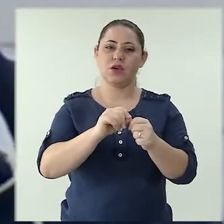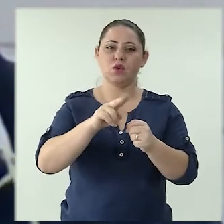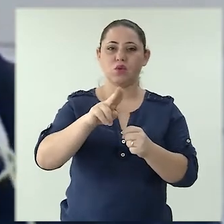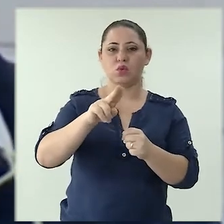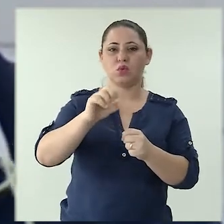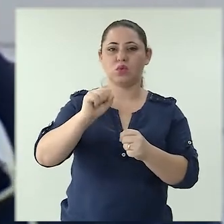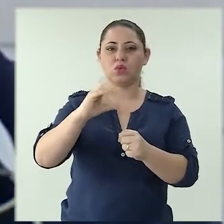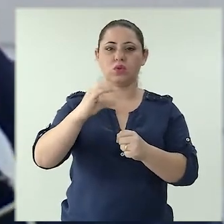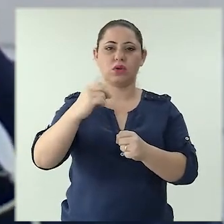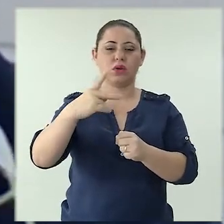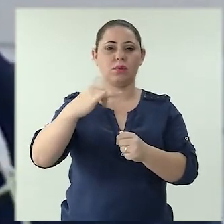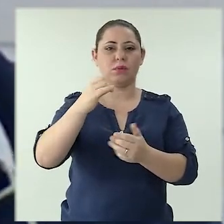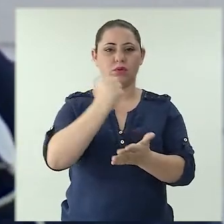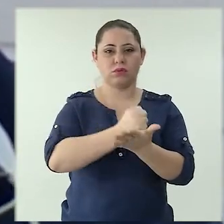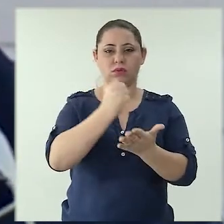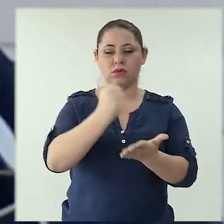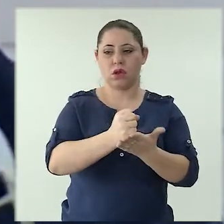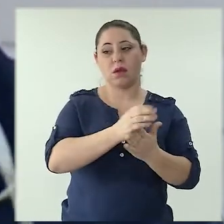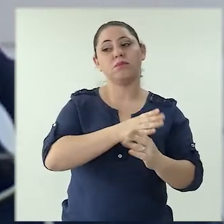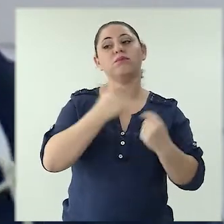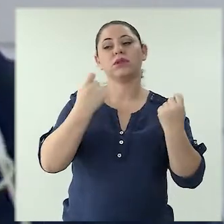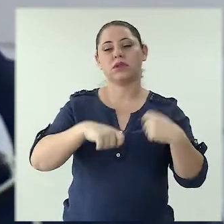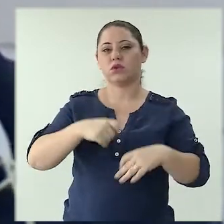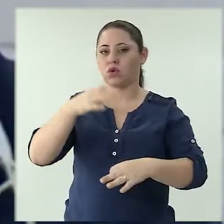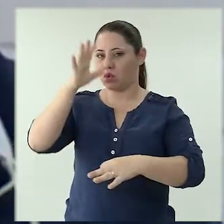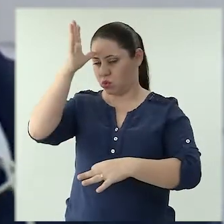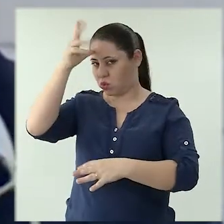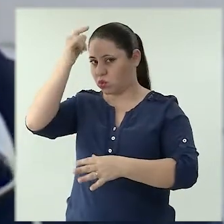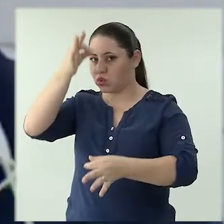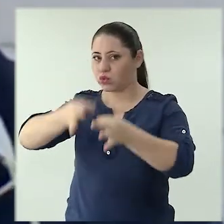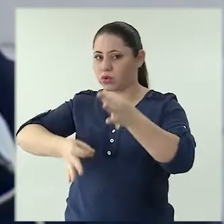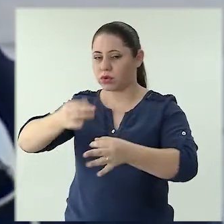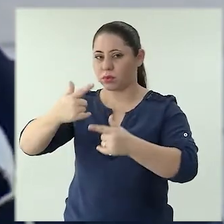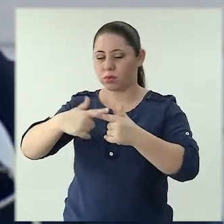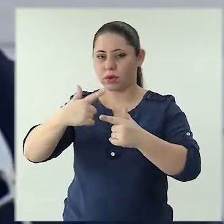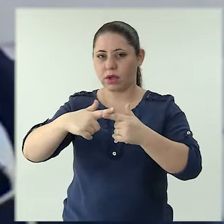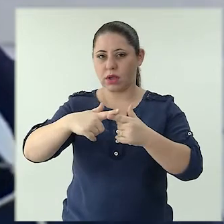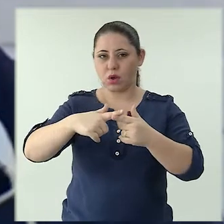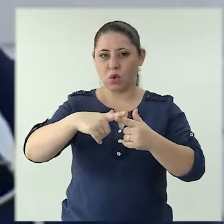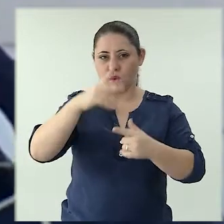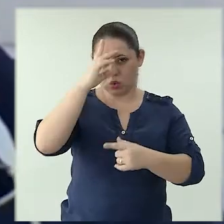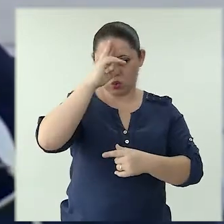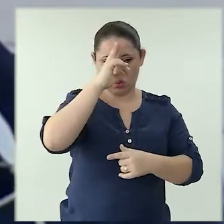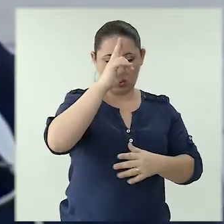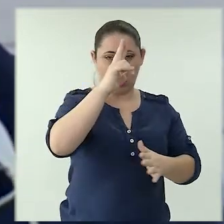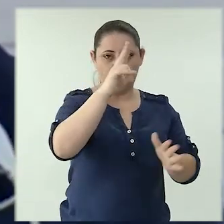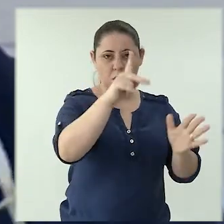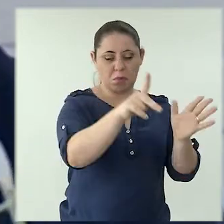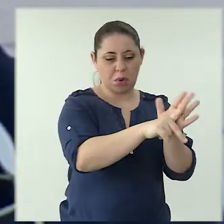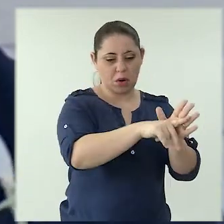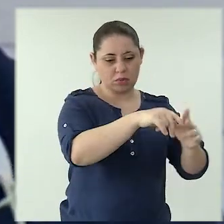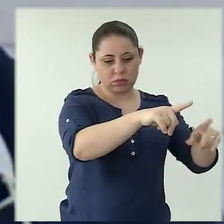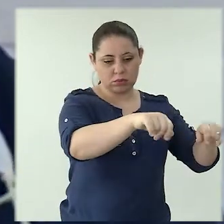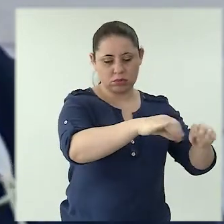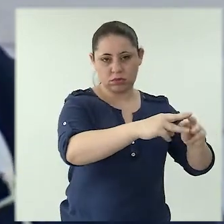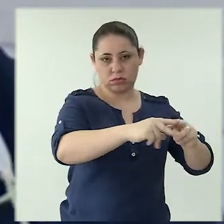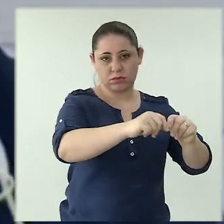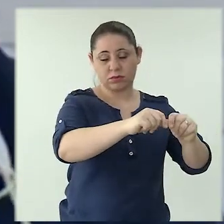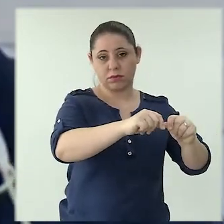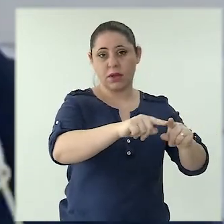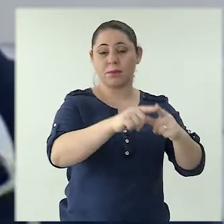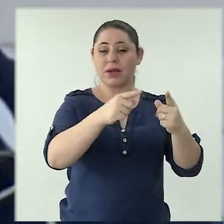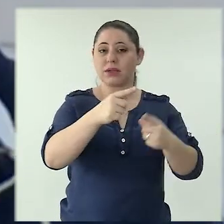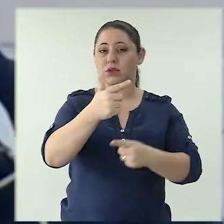cartório e ele deveria ser remetido ao juiz, porque o proprietário tabular não concordou. Aí, em 2017, então, pela